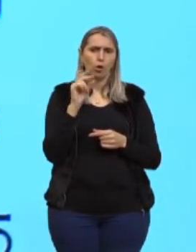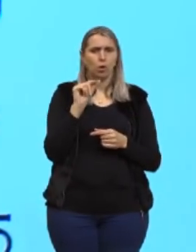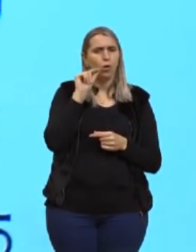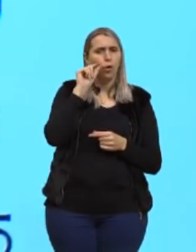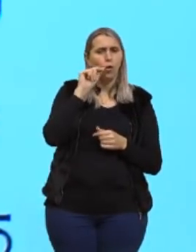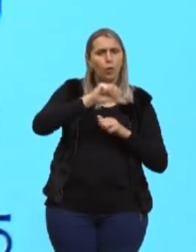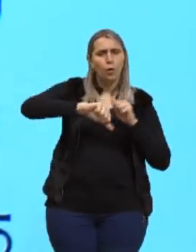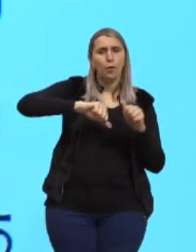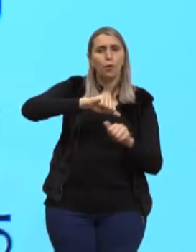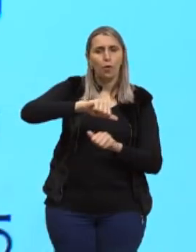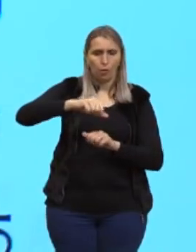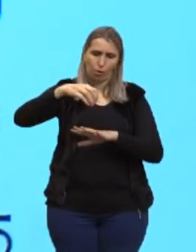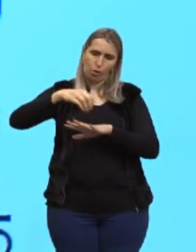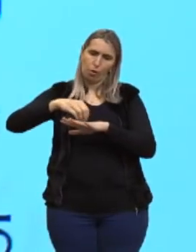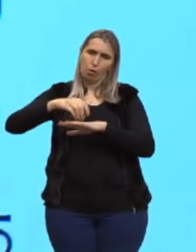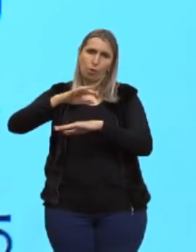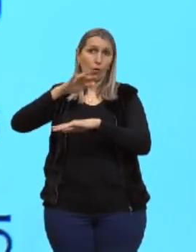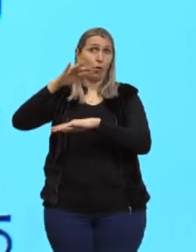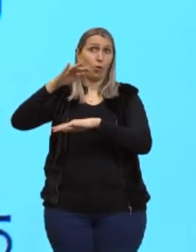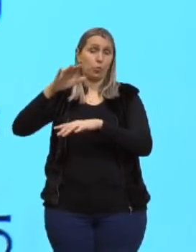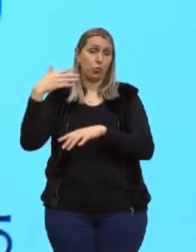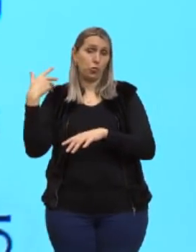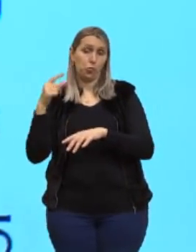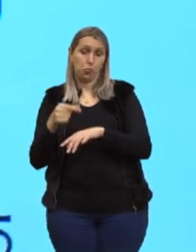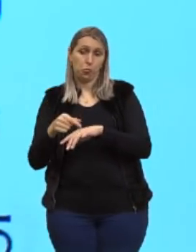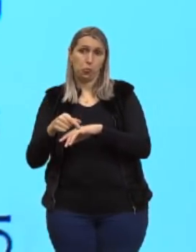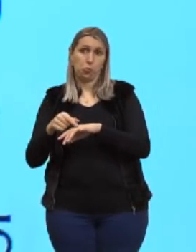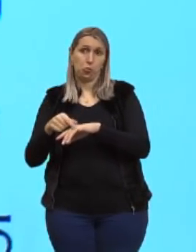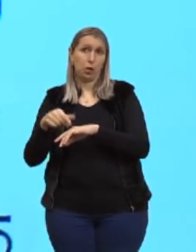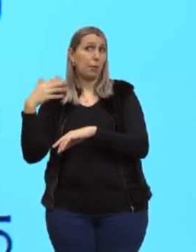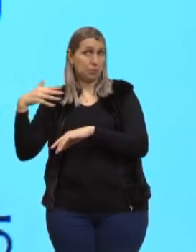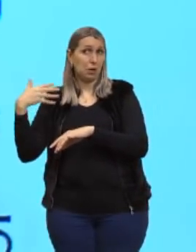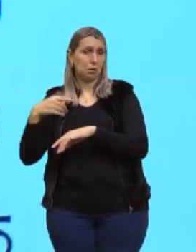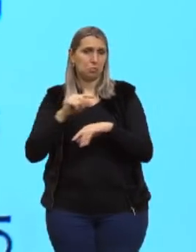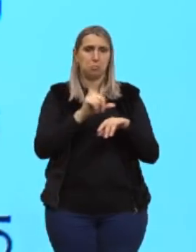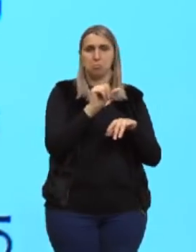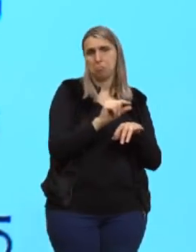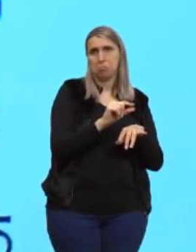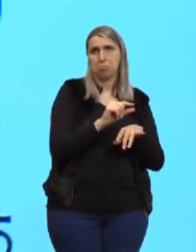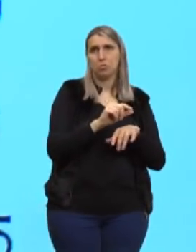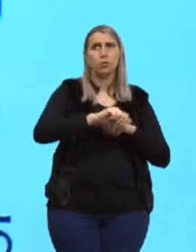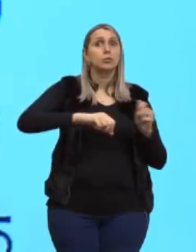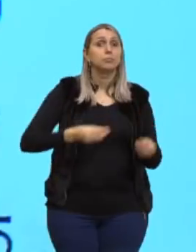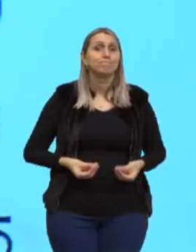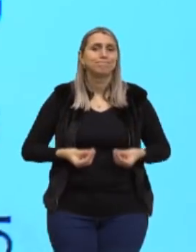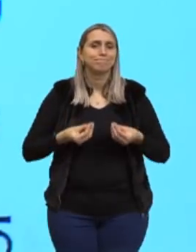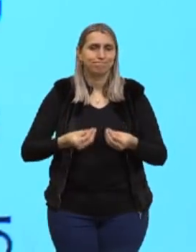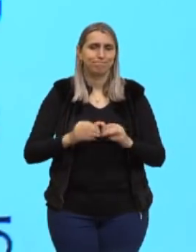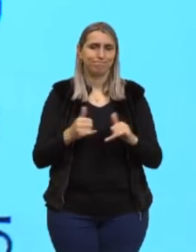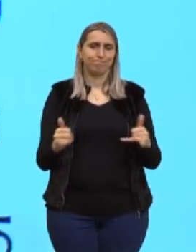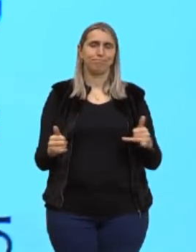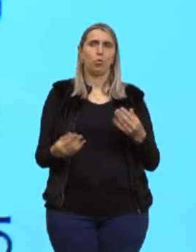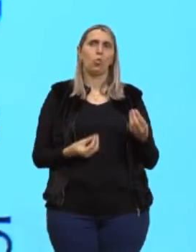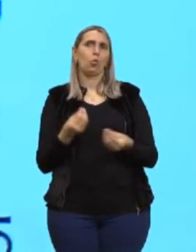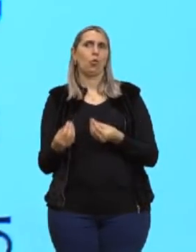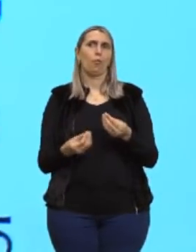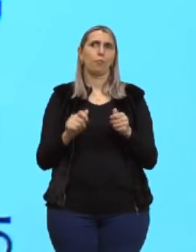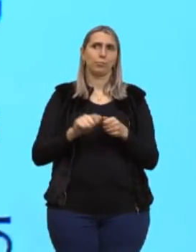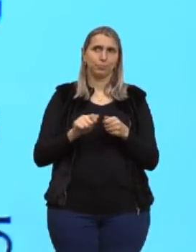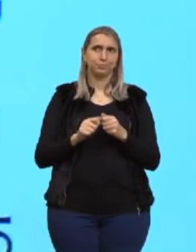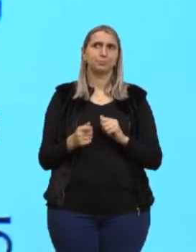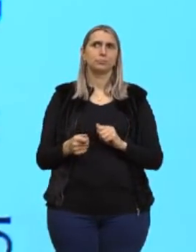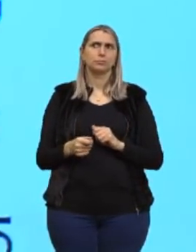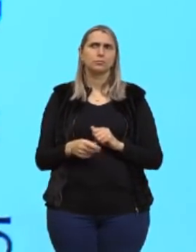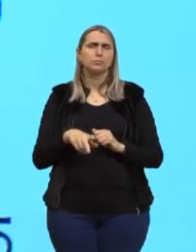todo mundo gostaria né o preço que o diamante é e o preço que o grafite é mas eu tenho que dar uma energia como é que eu vou fazer isso ó